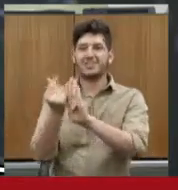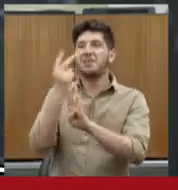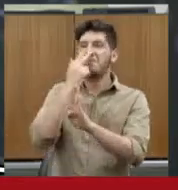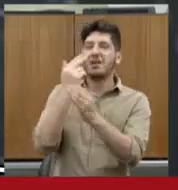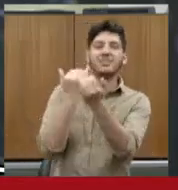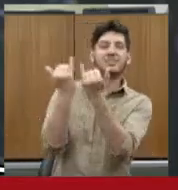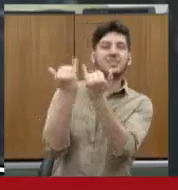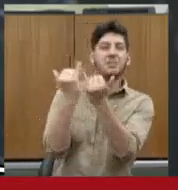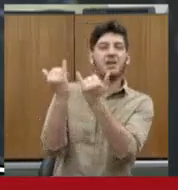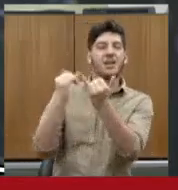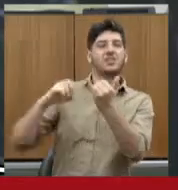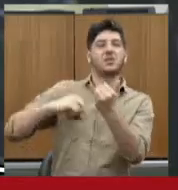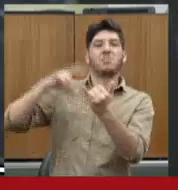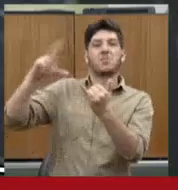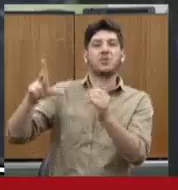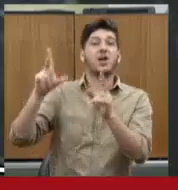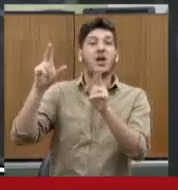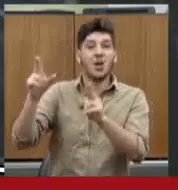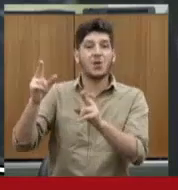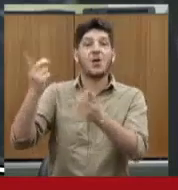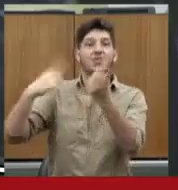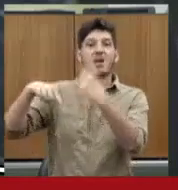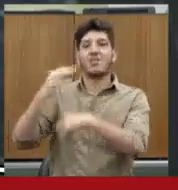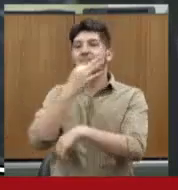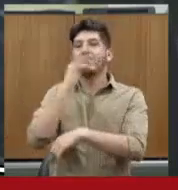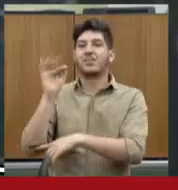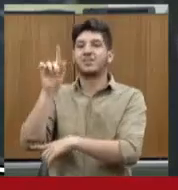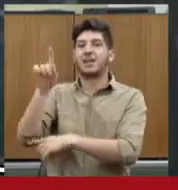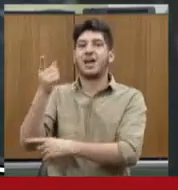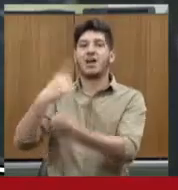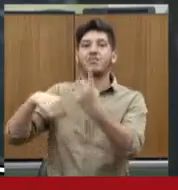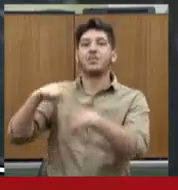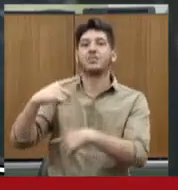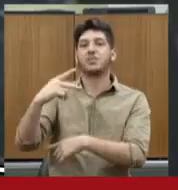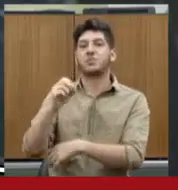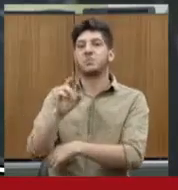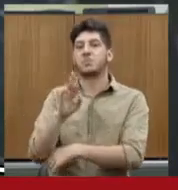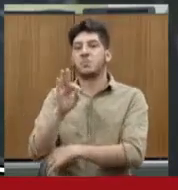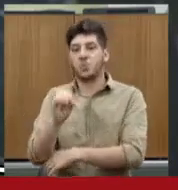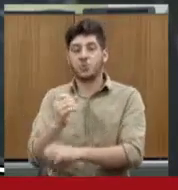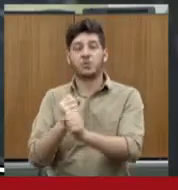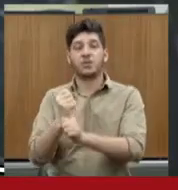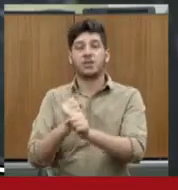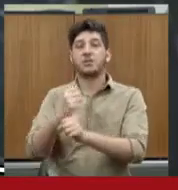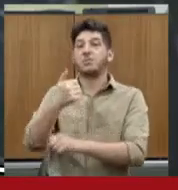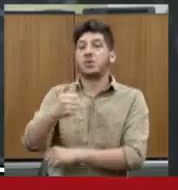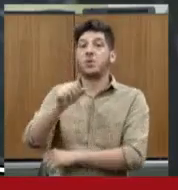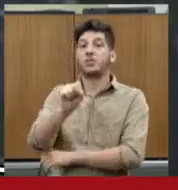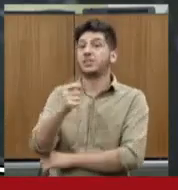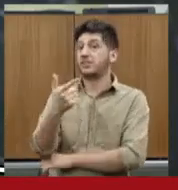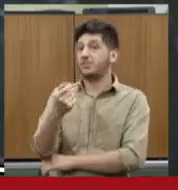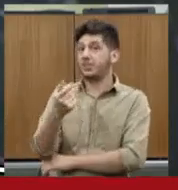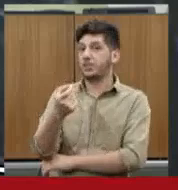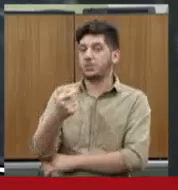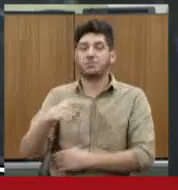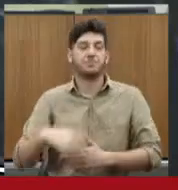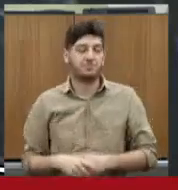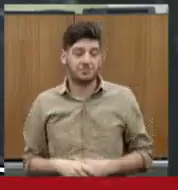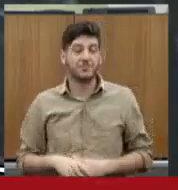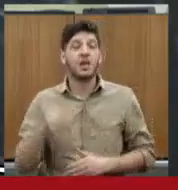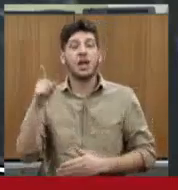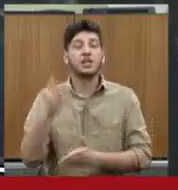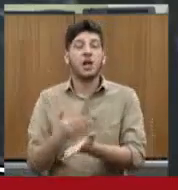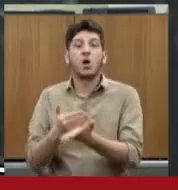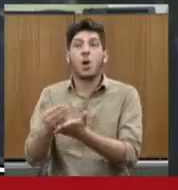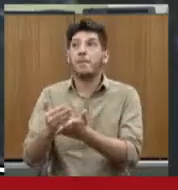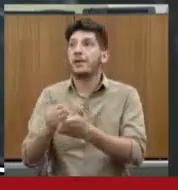portuguesa do que foi a Revolução Francesa, que é a Revolução do Porto de 1820. Essa revolução do Porto começa no Porto, se